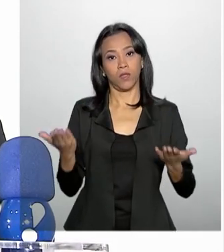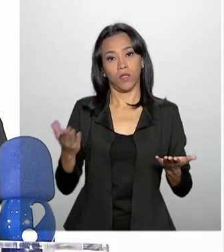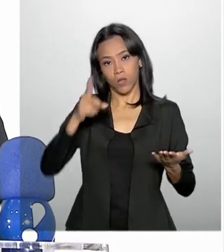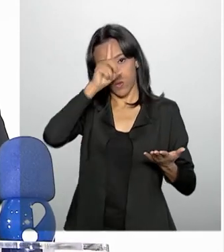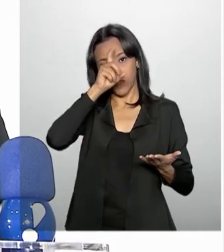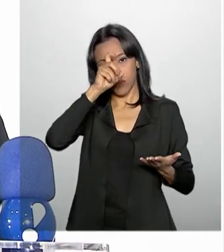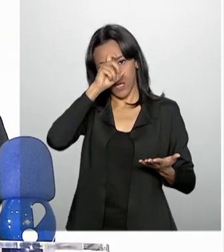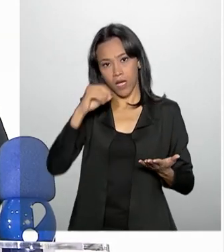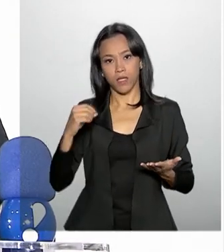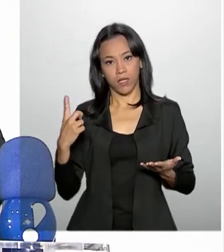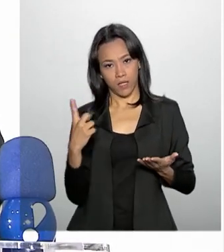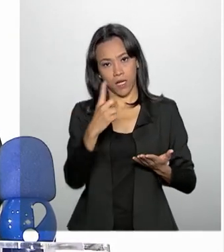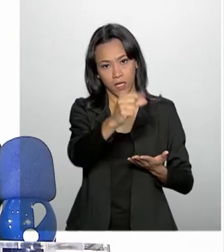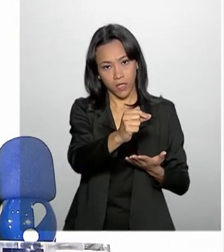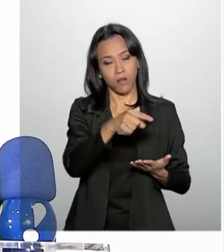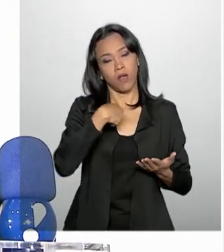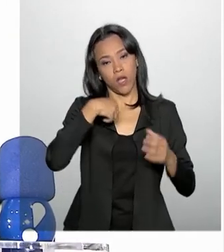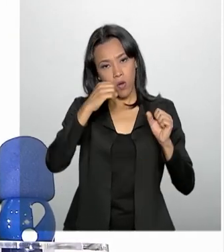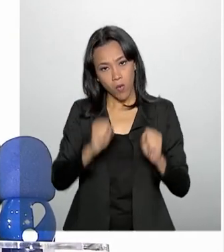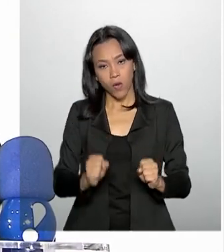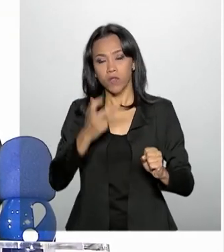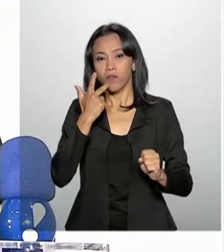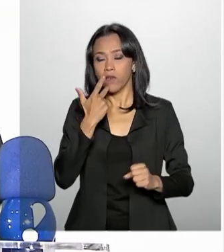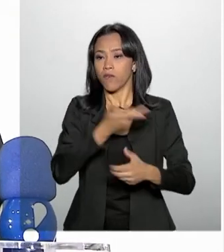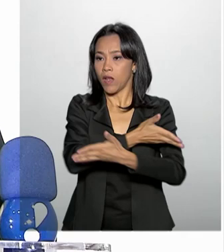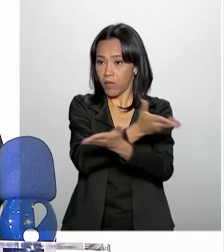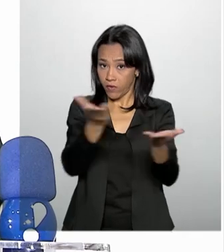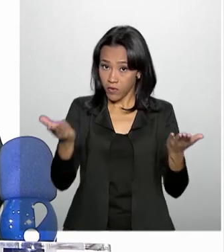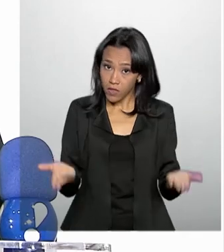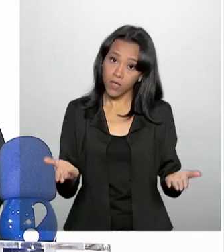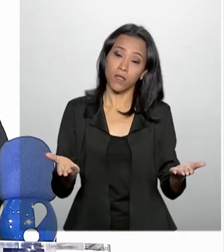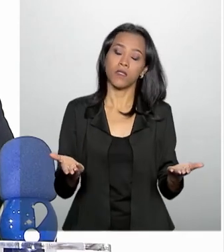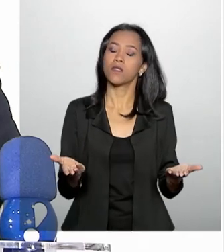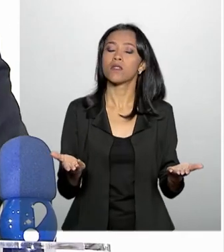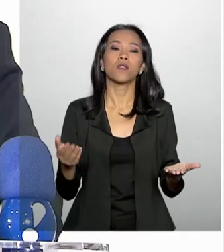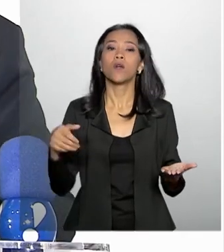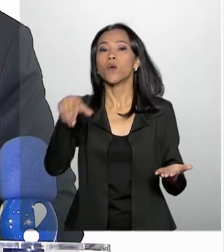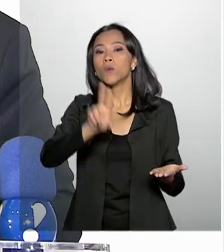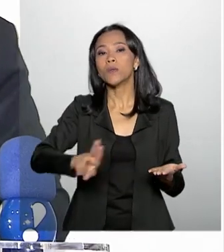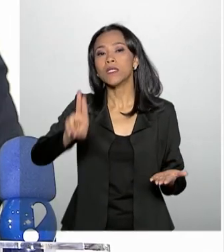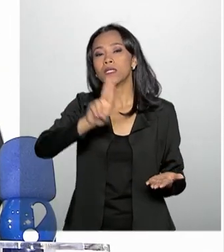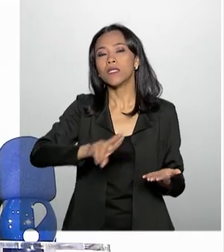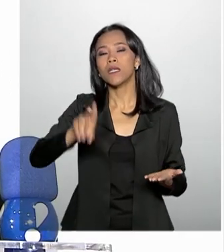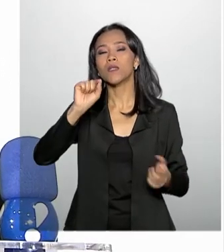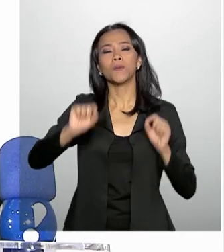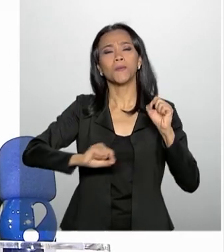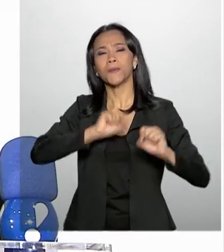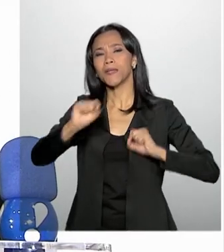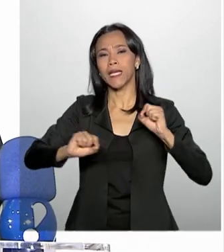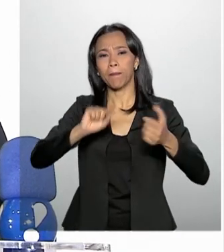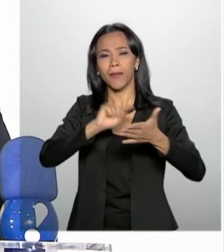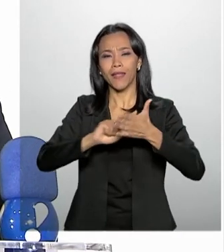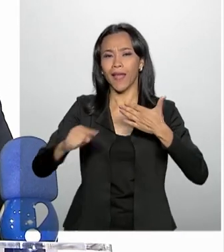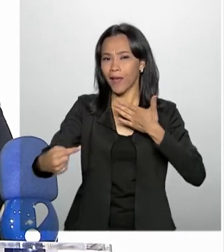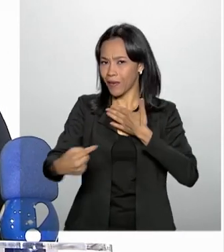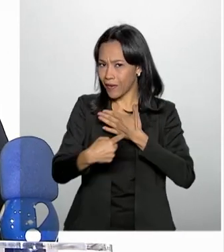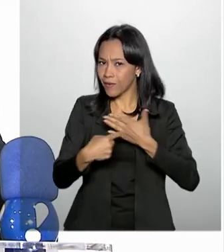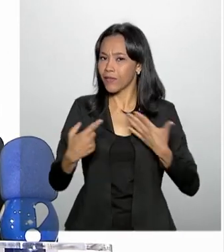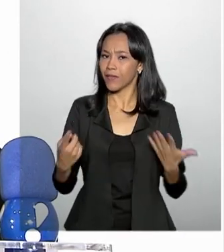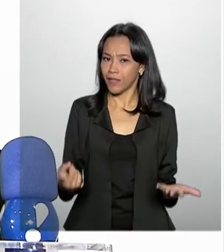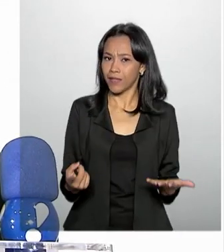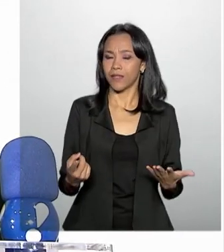Hospital Albert Einstein. Eu posso dizer para vocês, usando mais uma das metáforas que nos são peculiar,